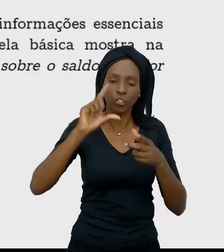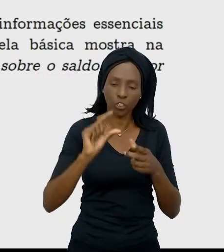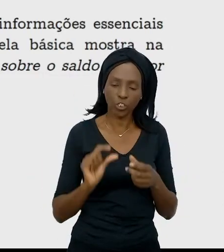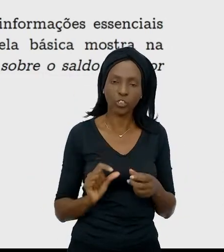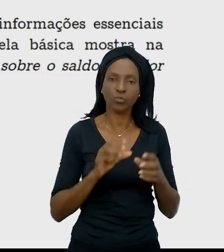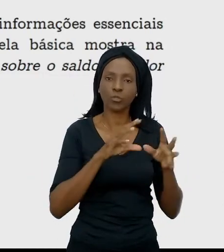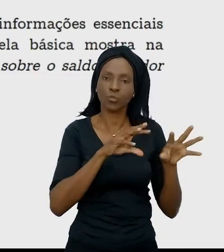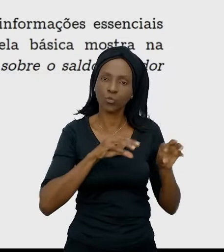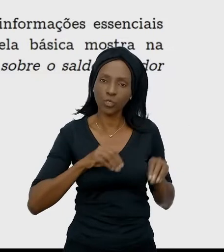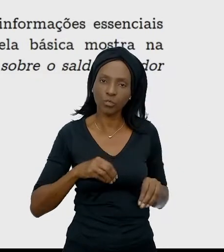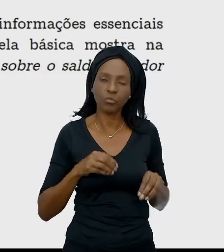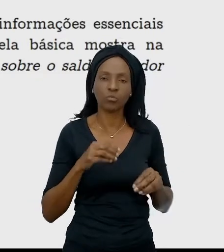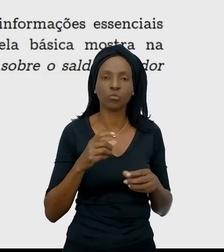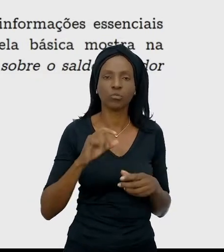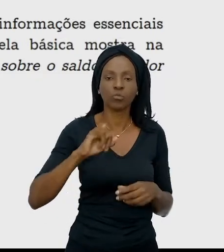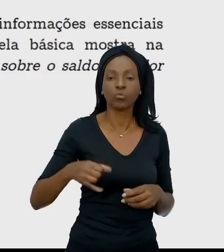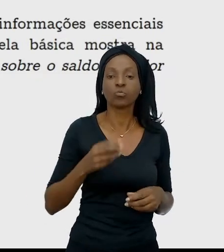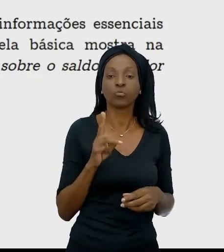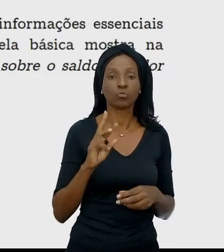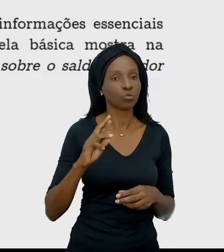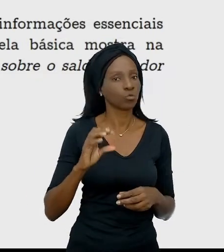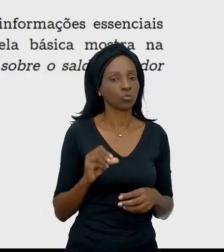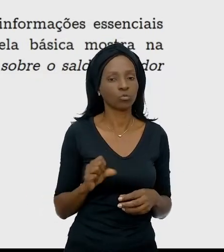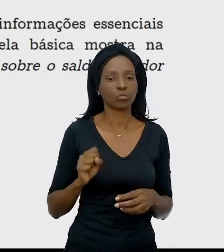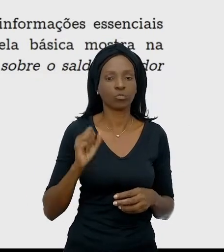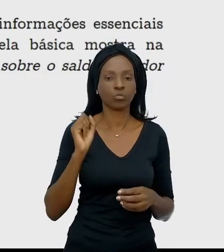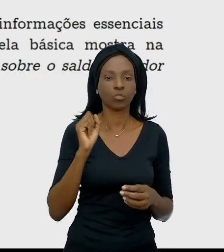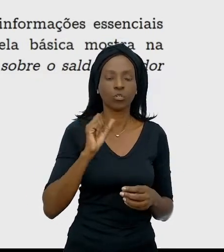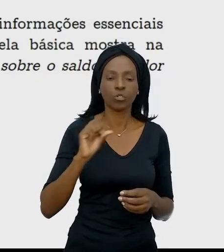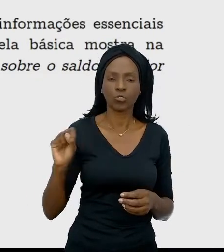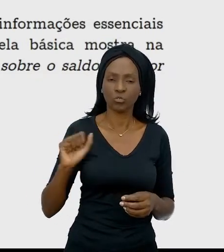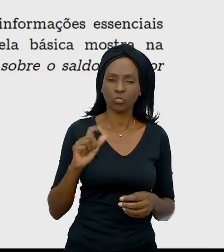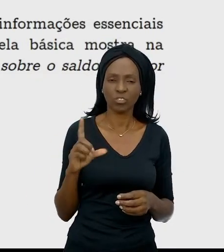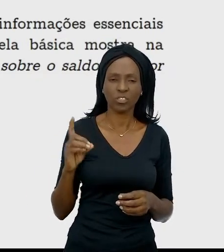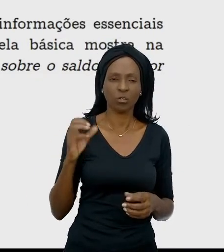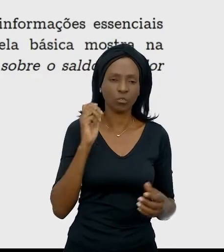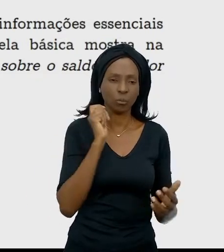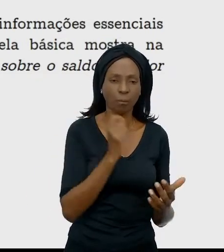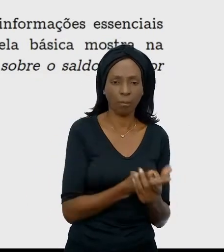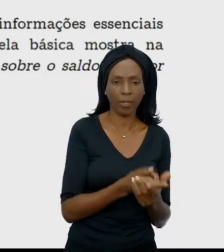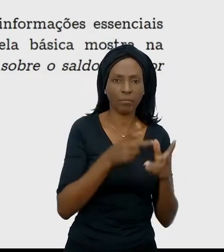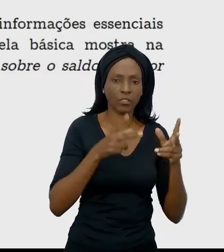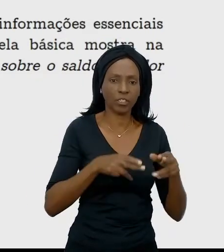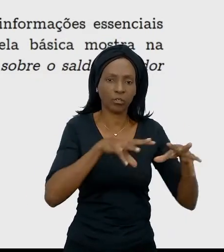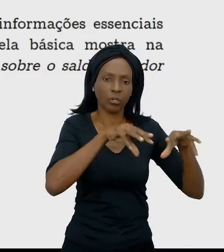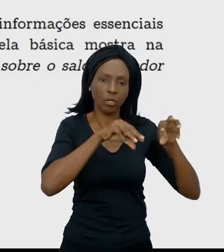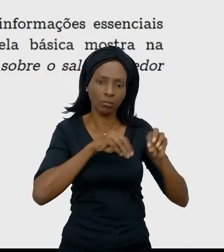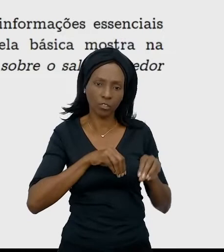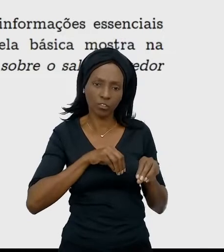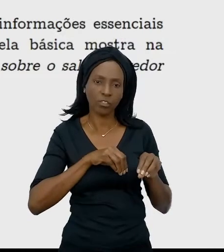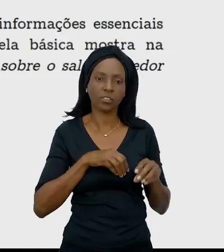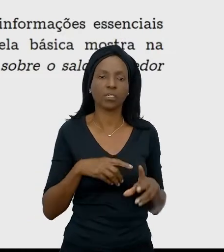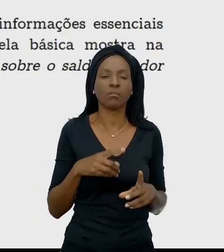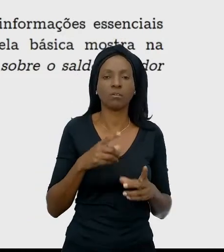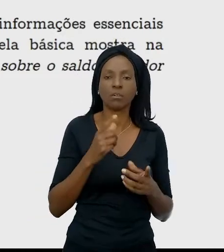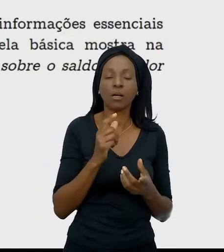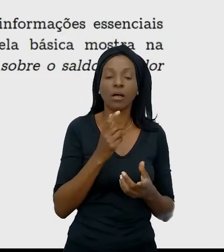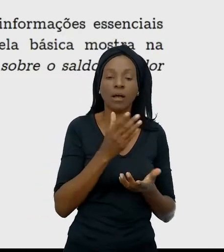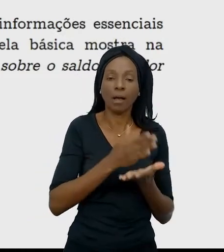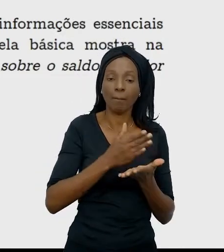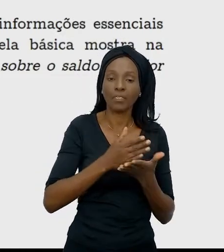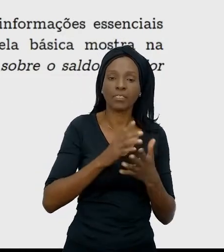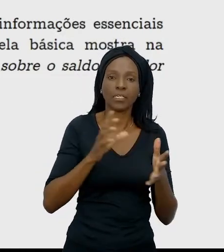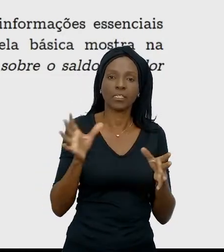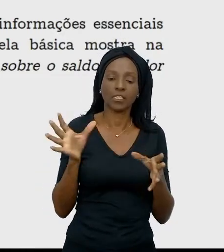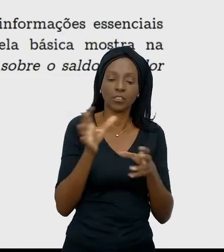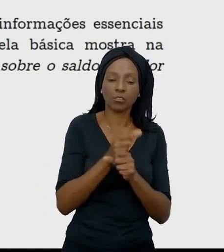saldo devedor. Então, o pagamento é igual à amortização, quanto é a parcela, mais os juros